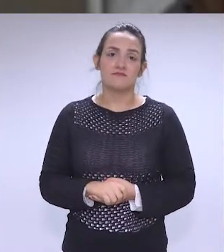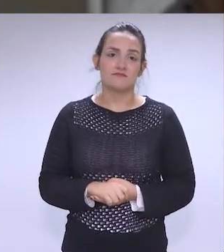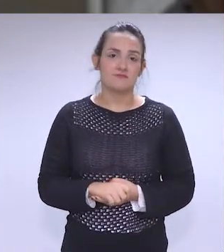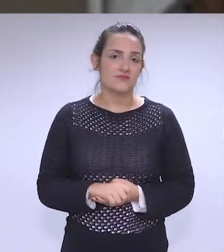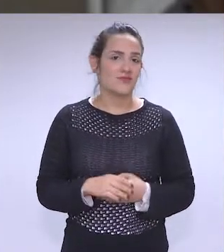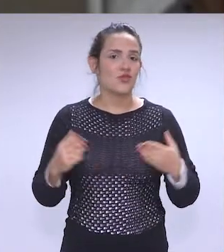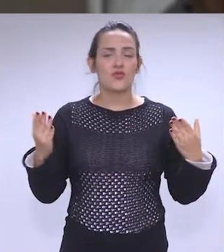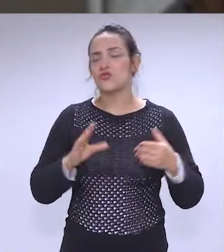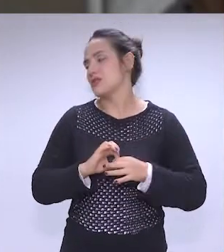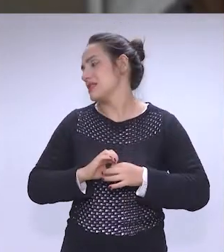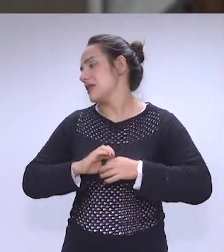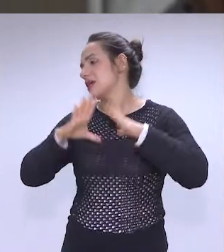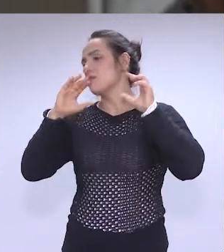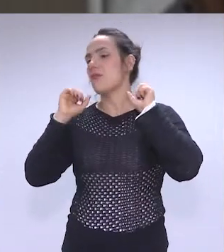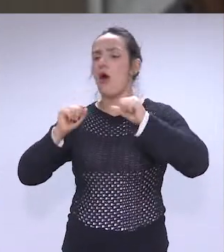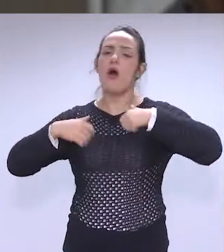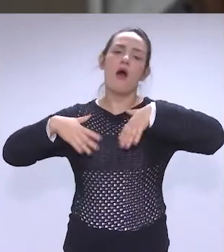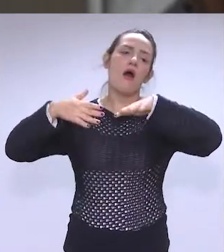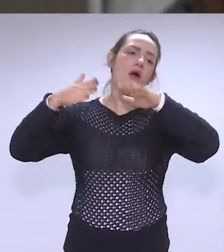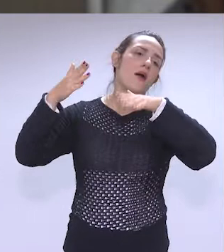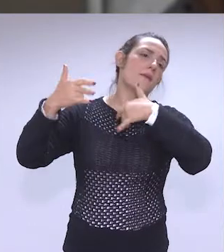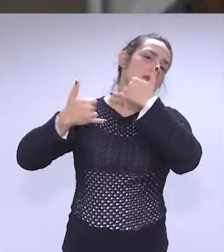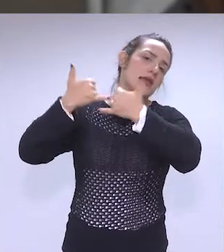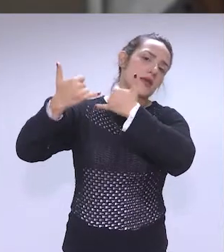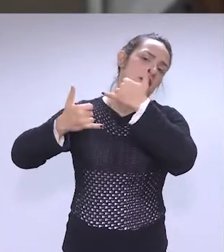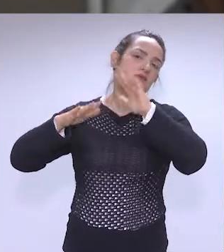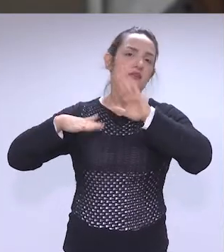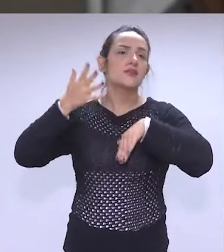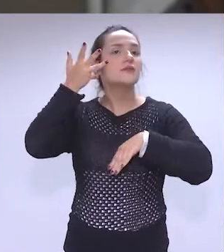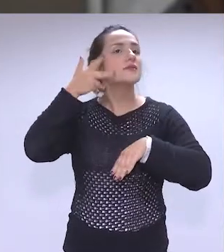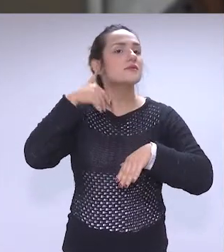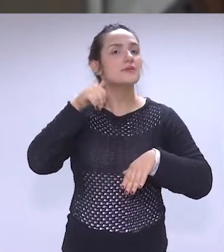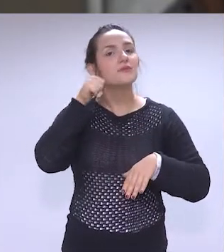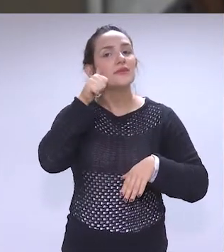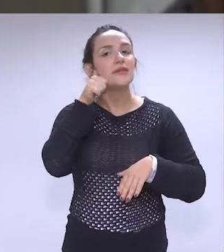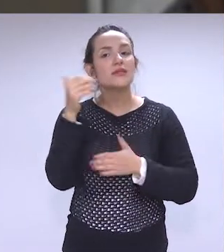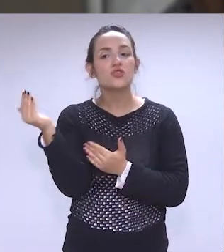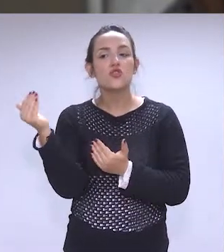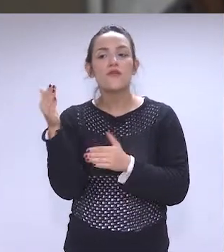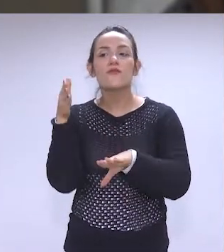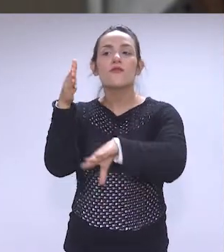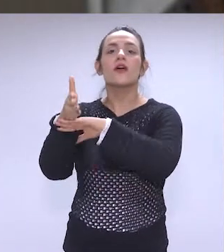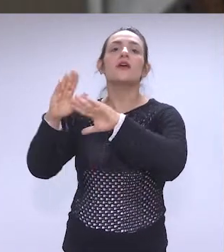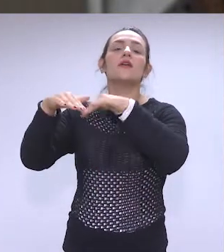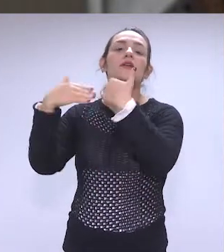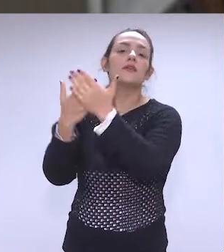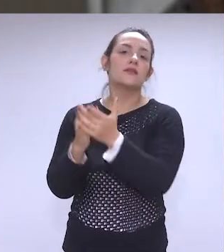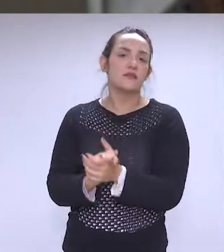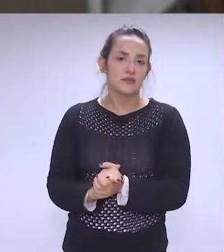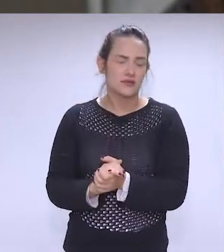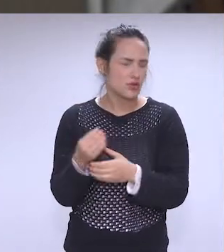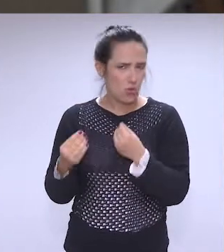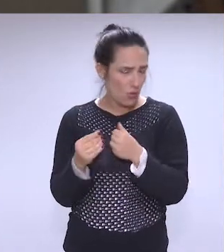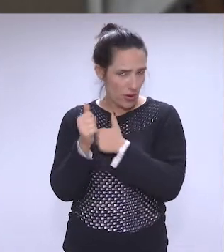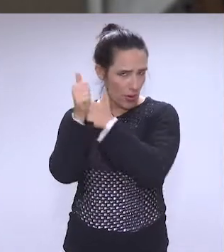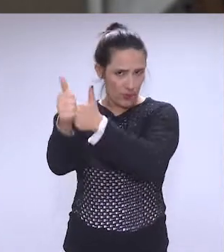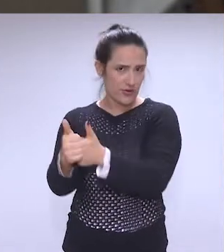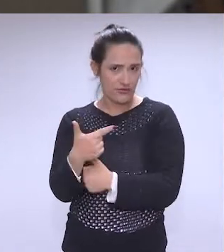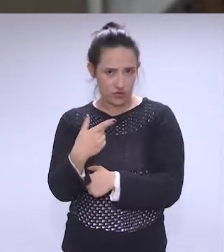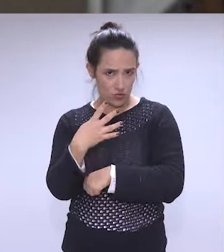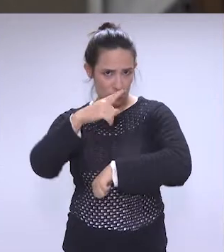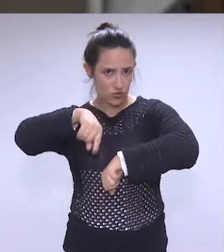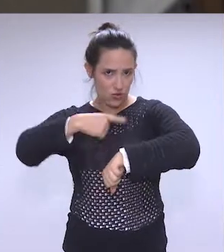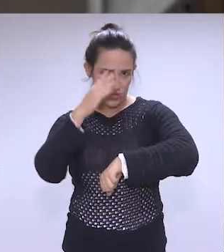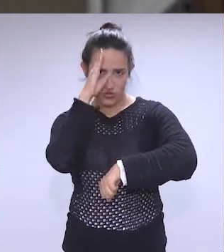Nós temos muita liberdade, as meninas vão para a escola e nós não temos como